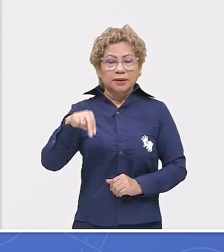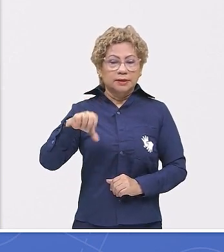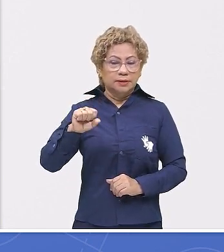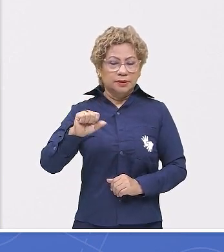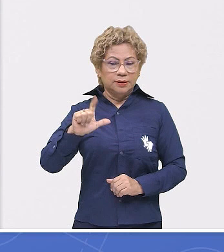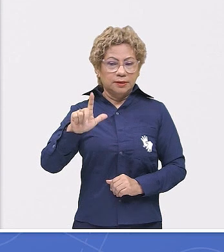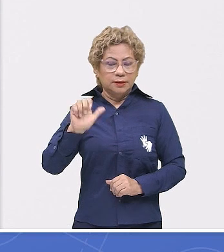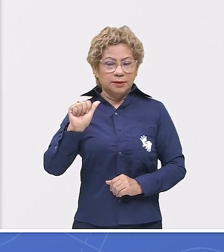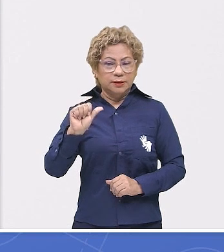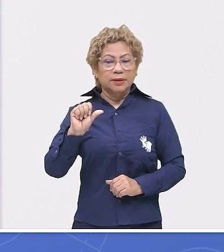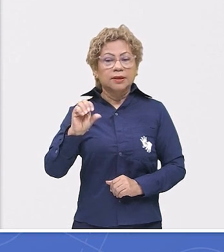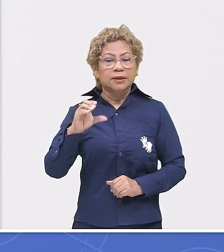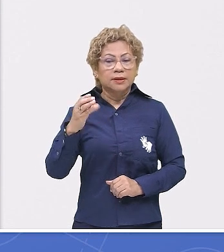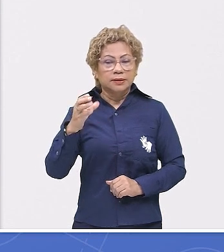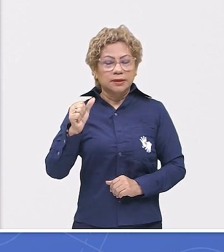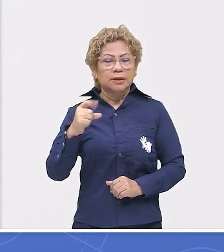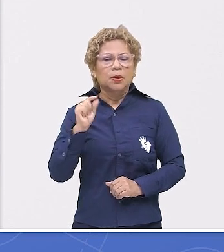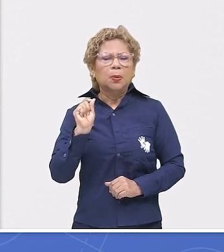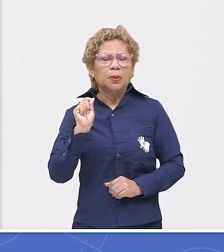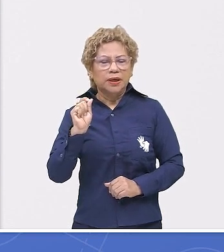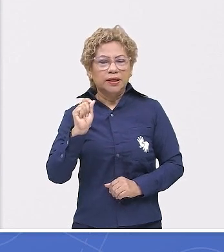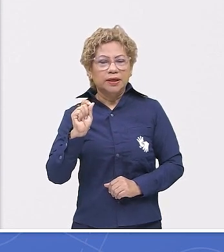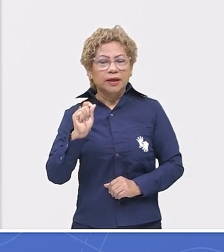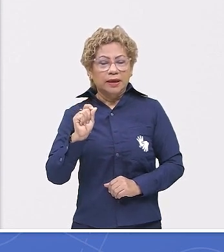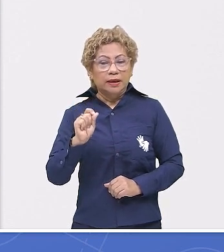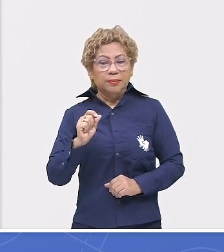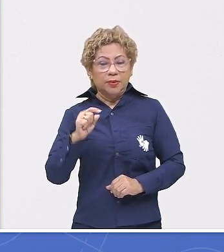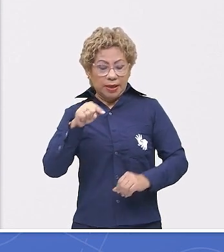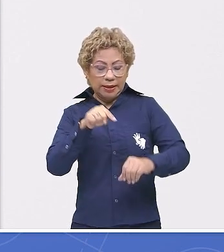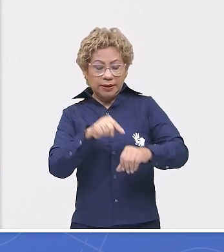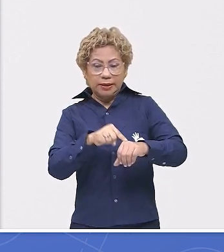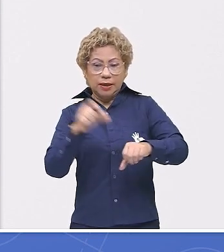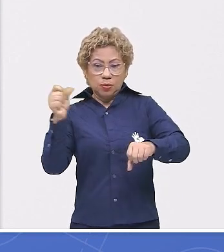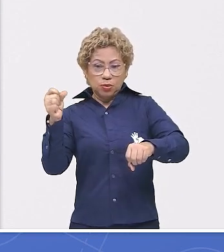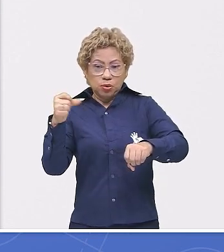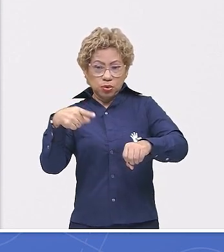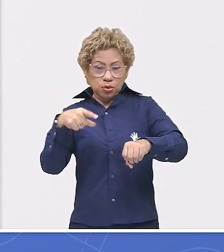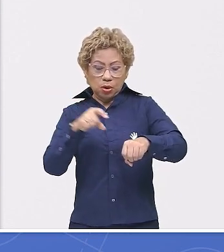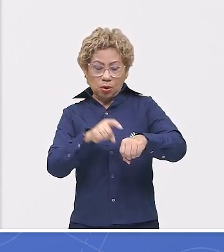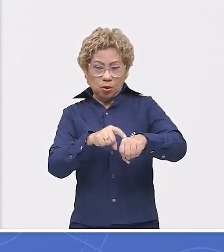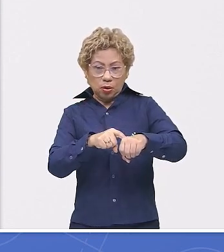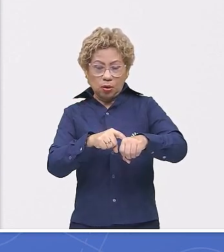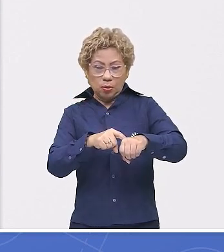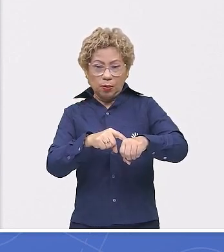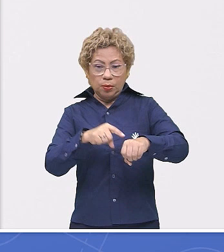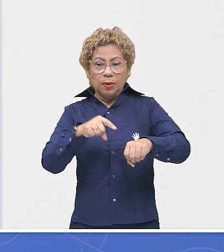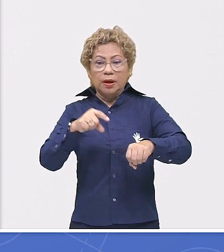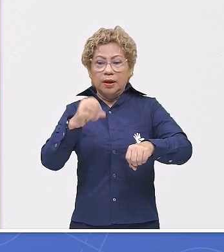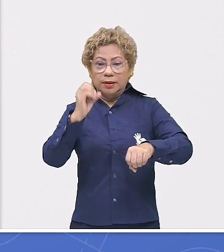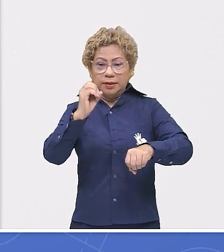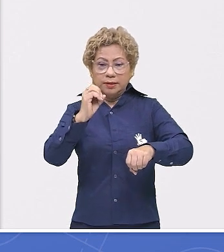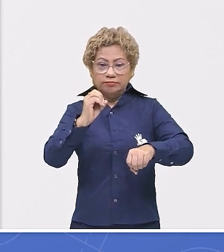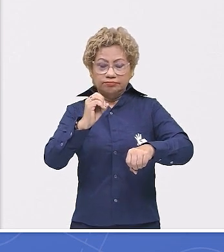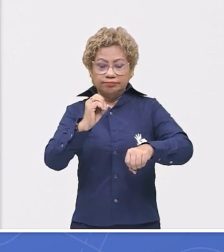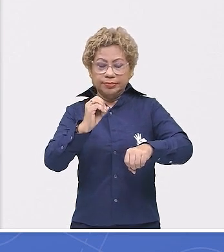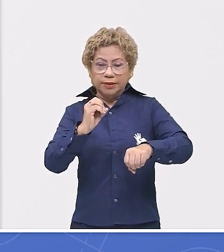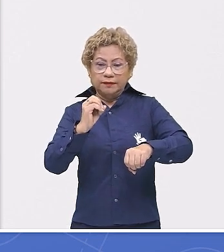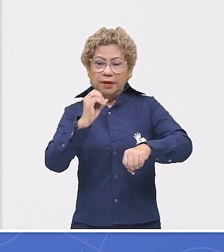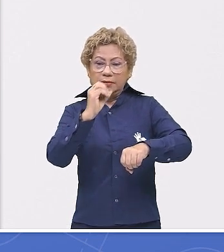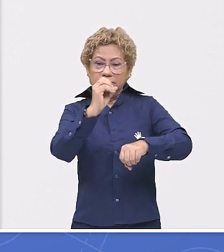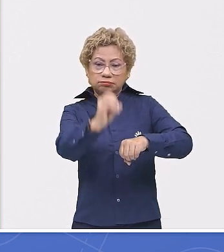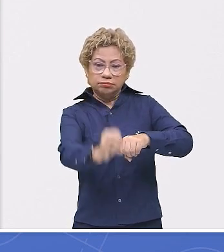do Sol, tá? Então, o movimento de translação, ele vai realizar este movimento em torno do